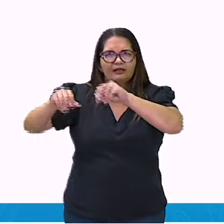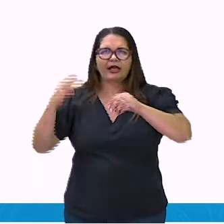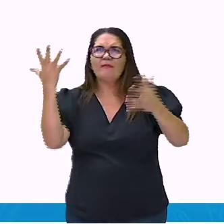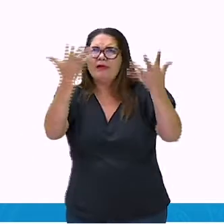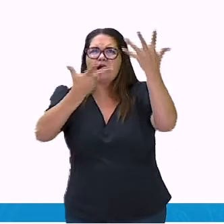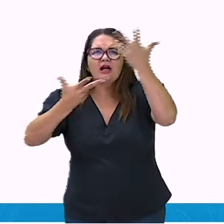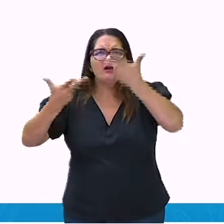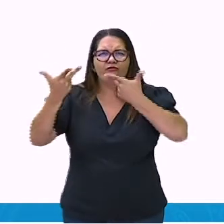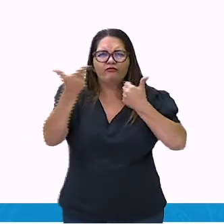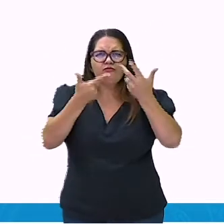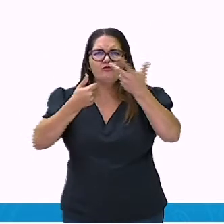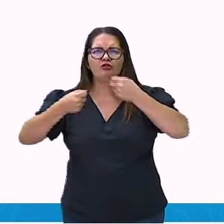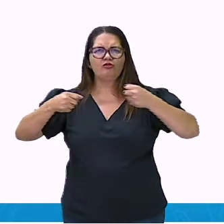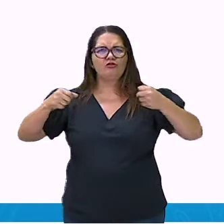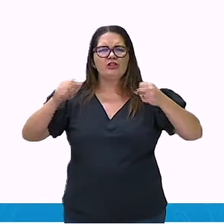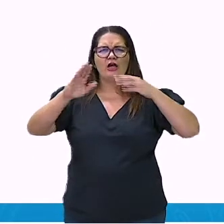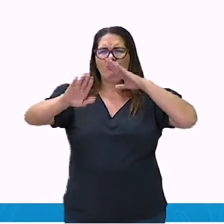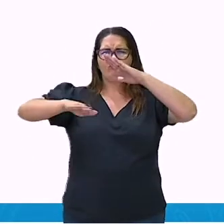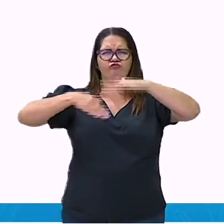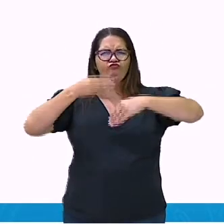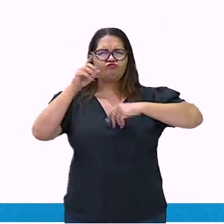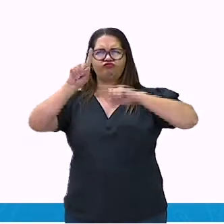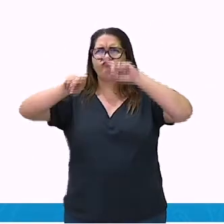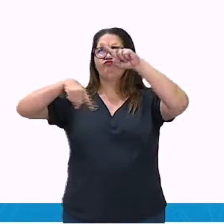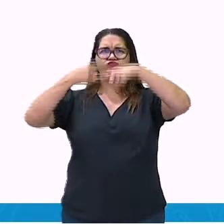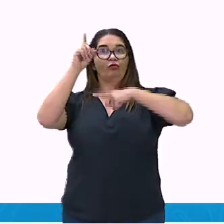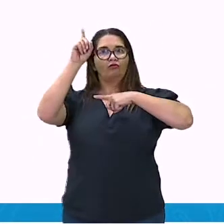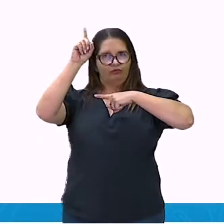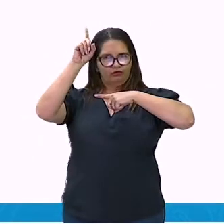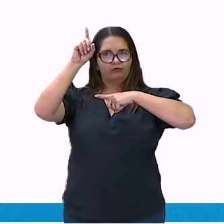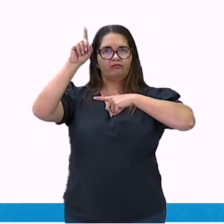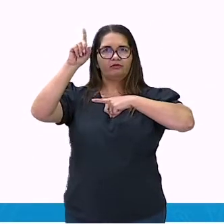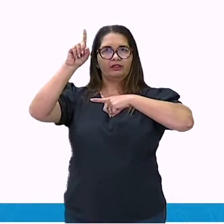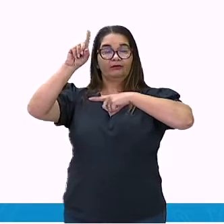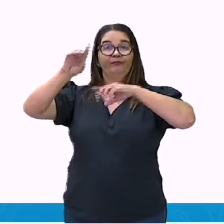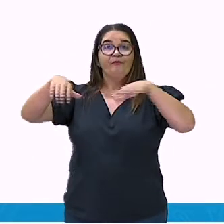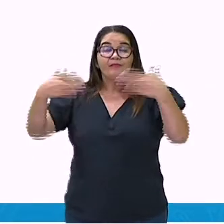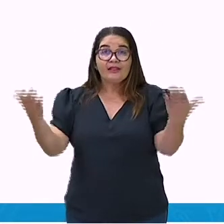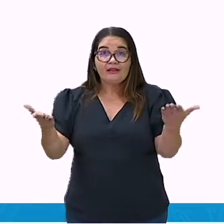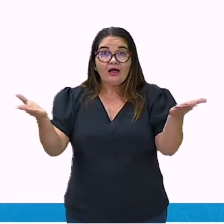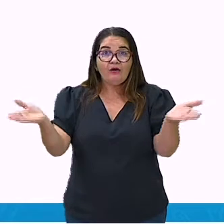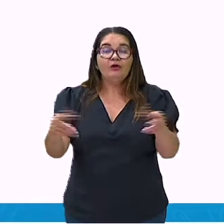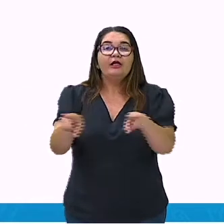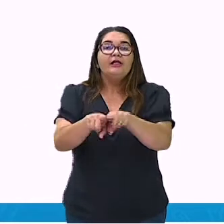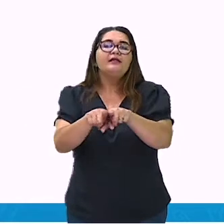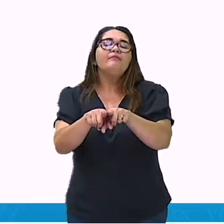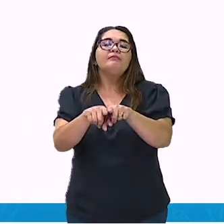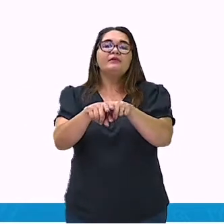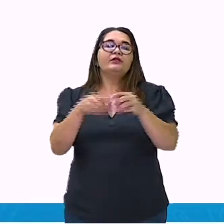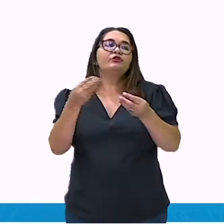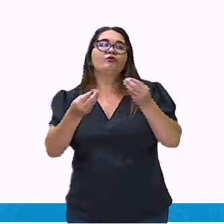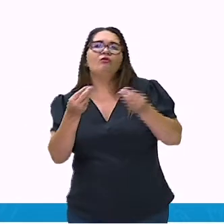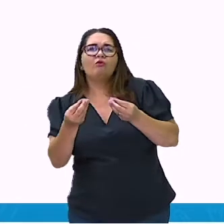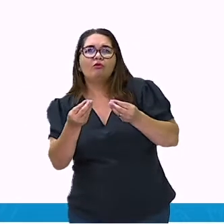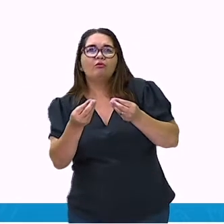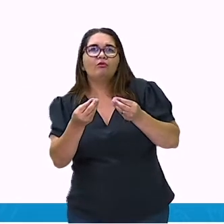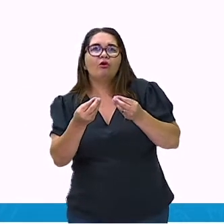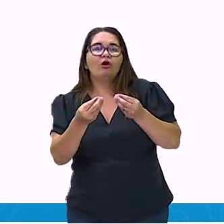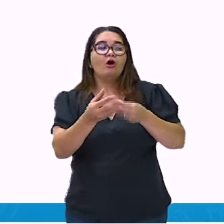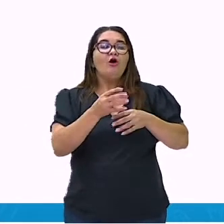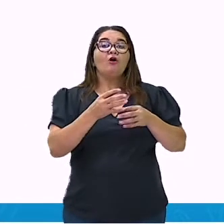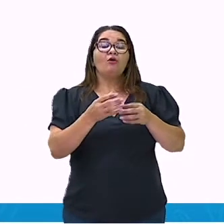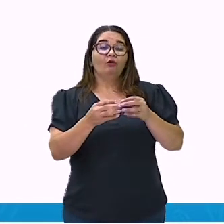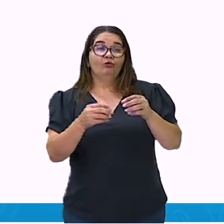primeiro contato foi de escambo. Os indígenas vinham, cortavam madeira, entregavam